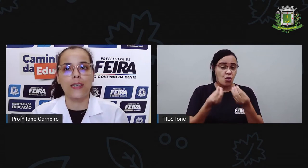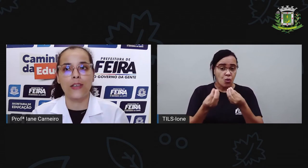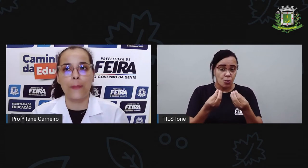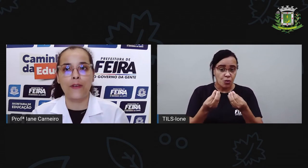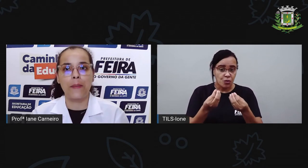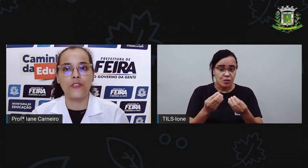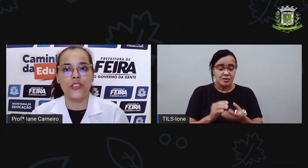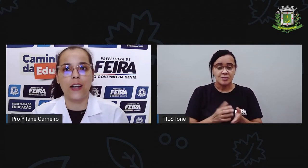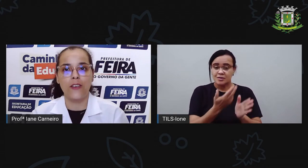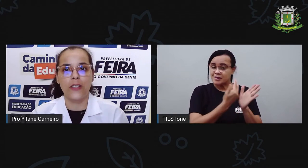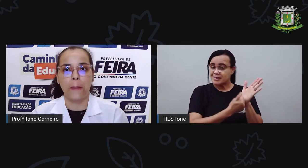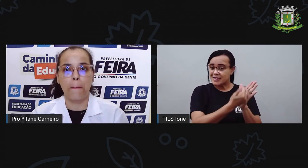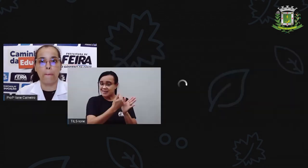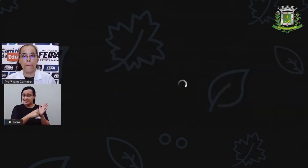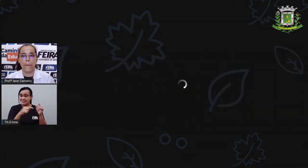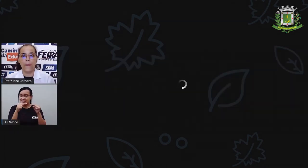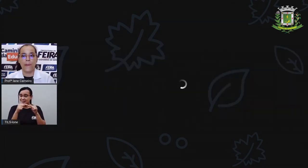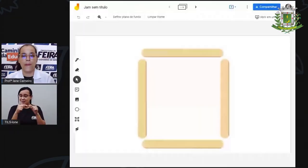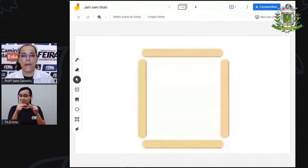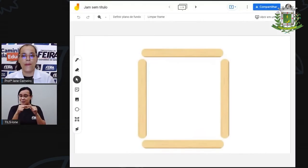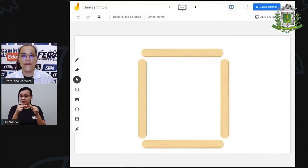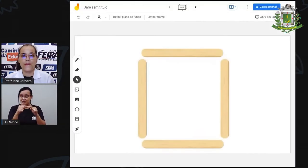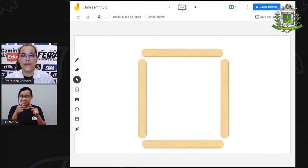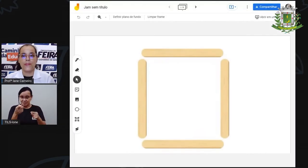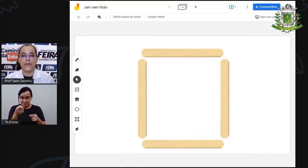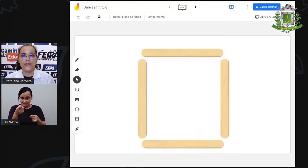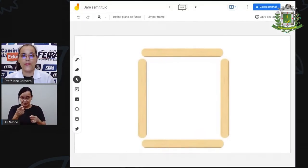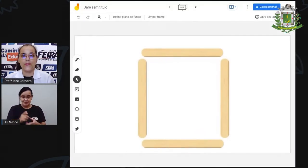formato aí, é o que a prova vai mostrar agora.